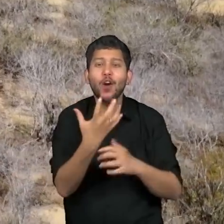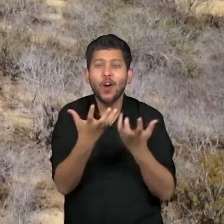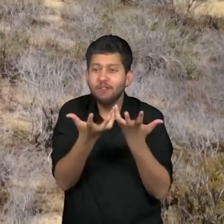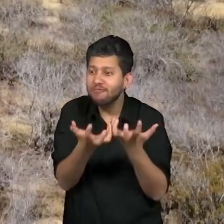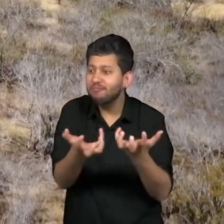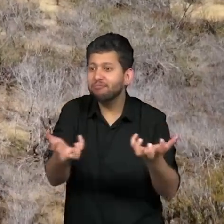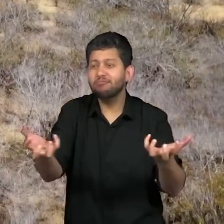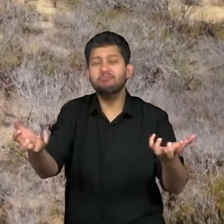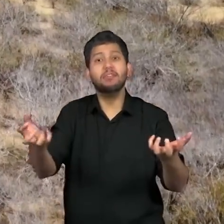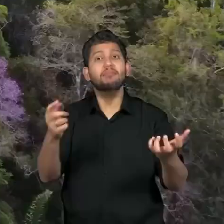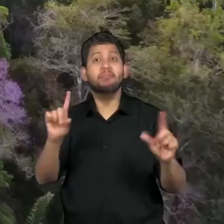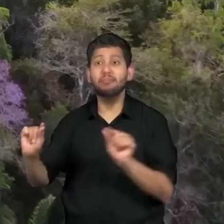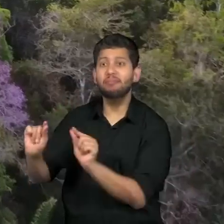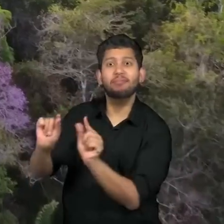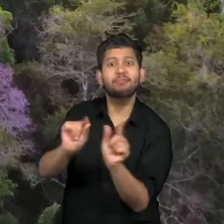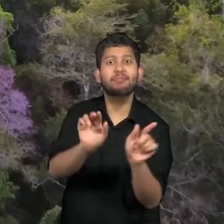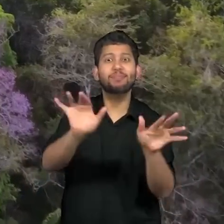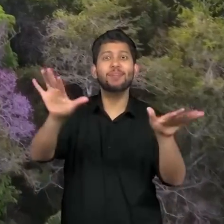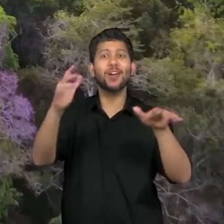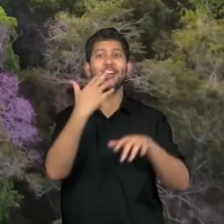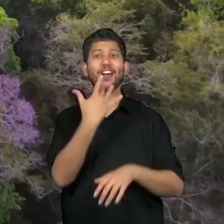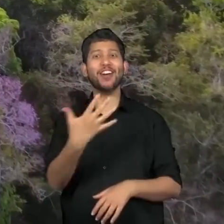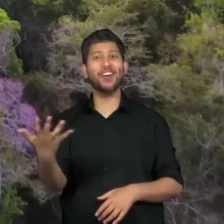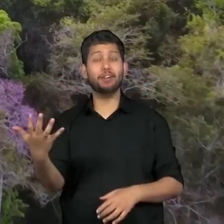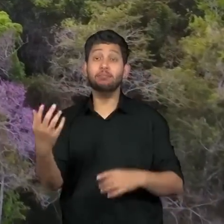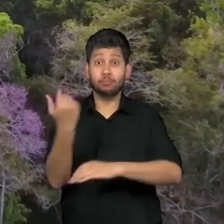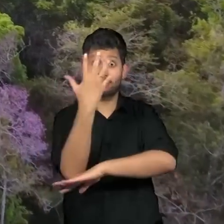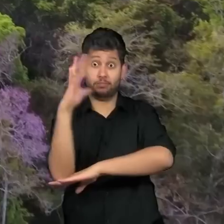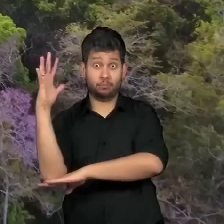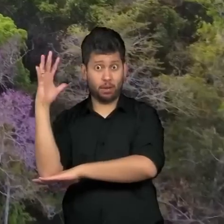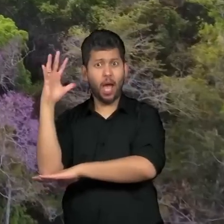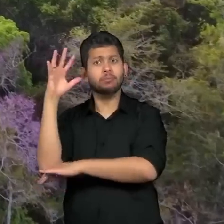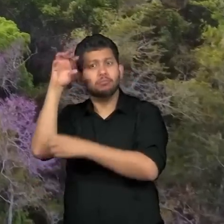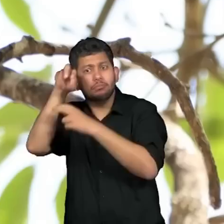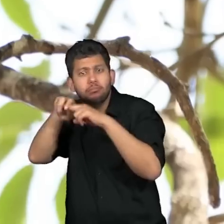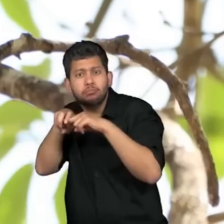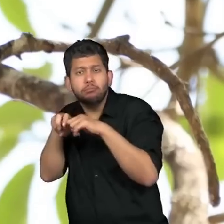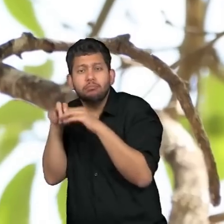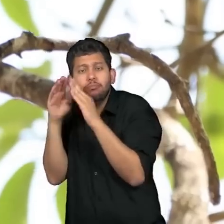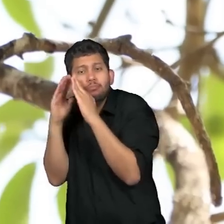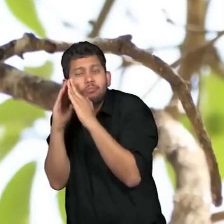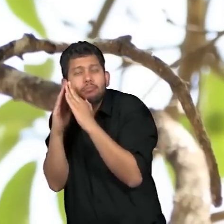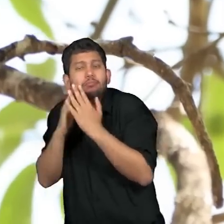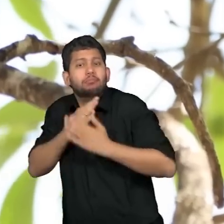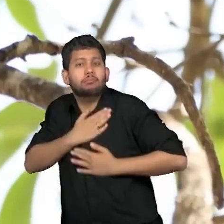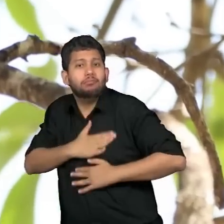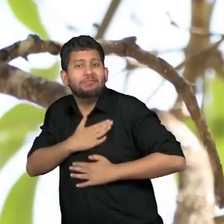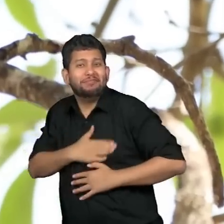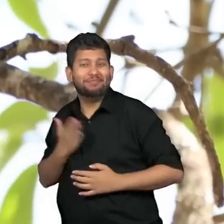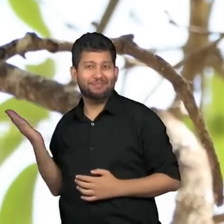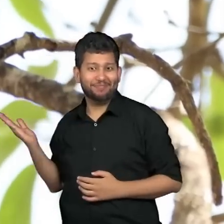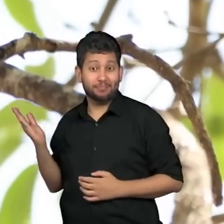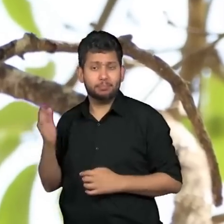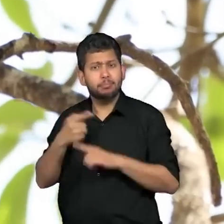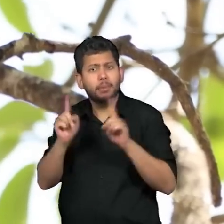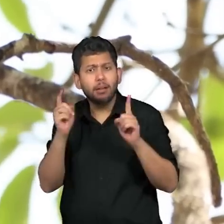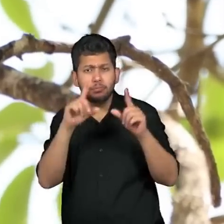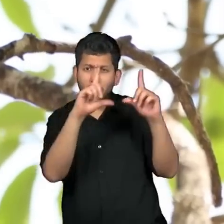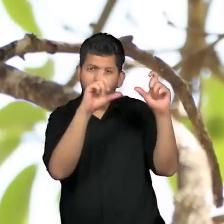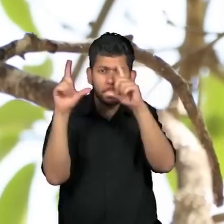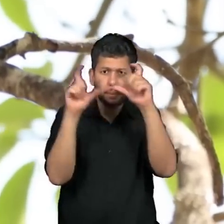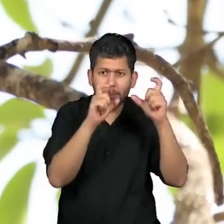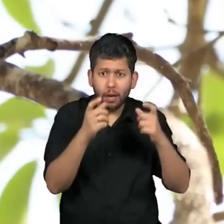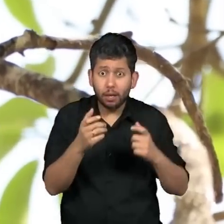semiárido monocromático e buscam abrigo nas florestas. Para registrar estas aves,